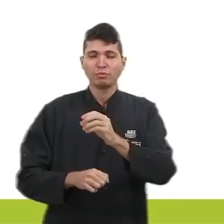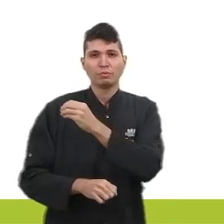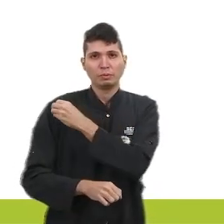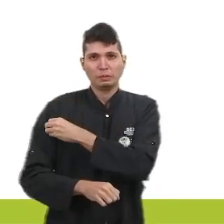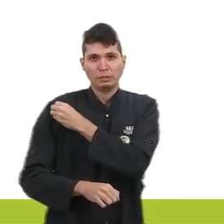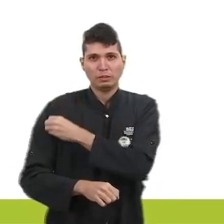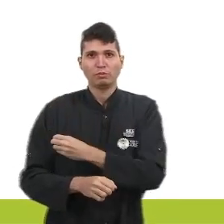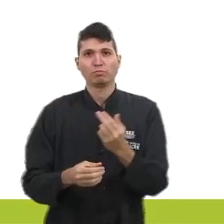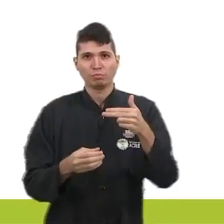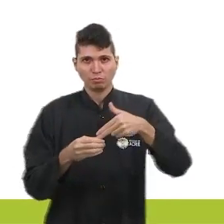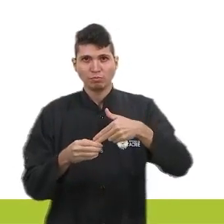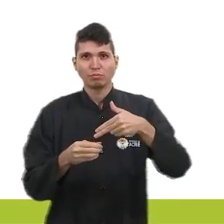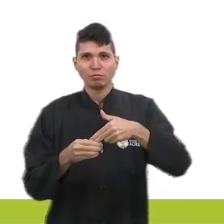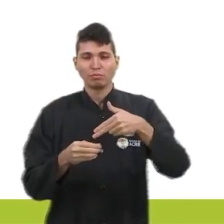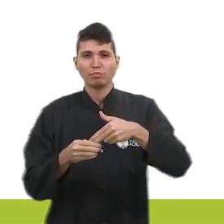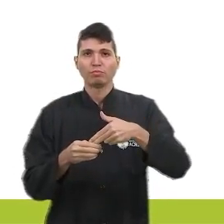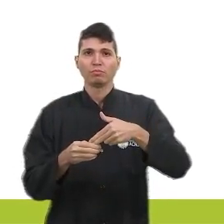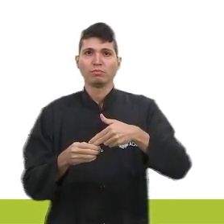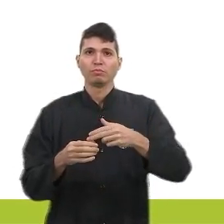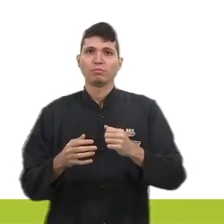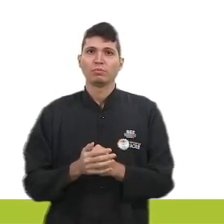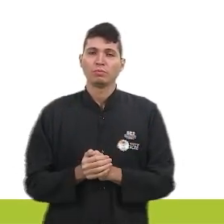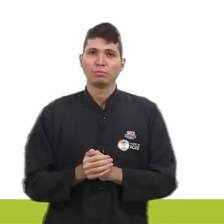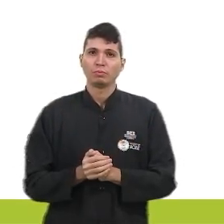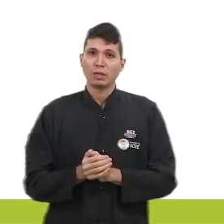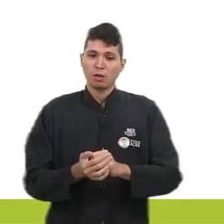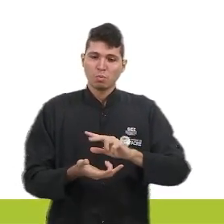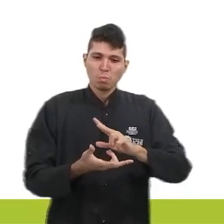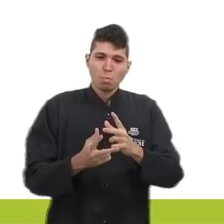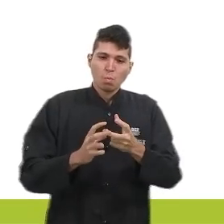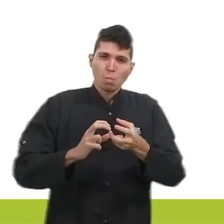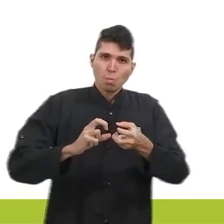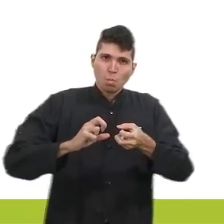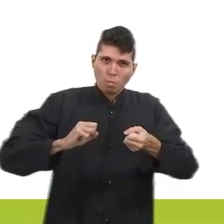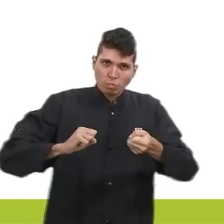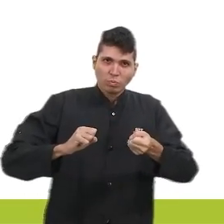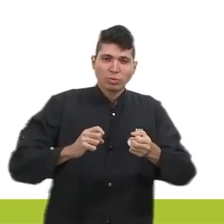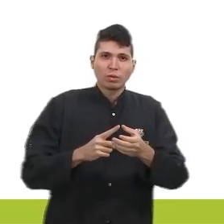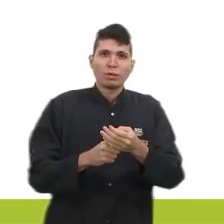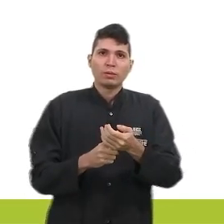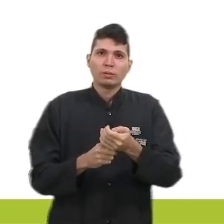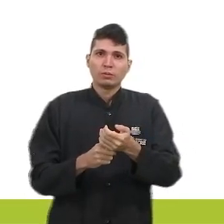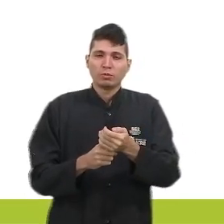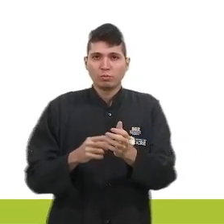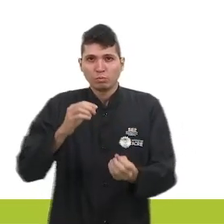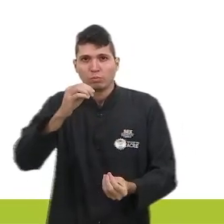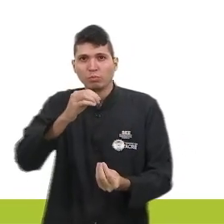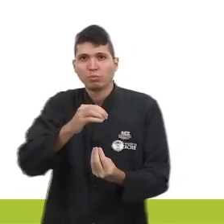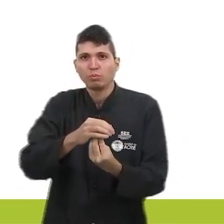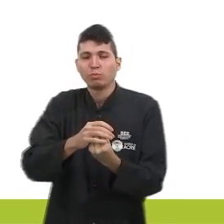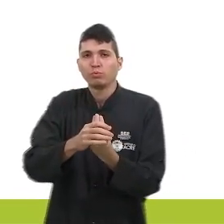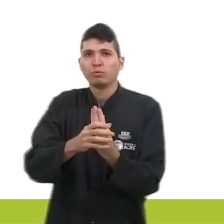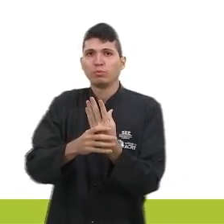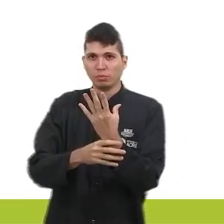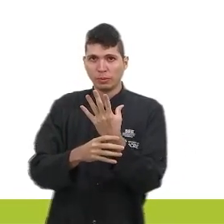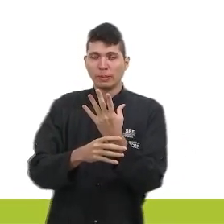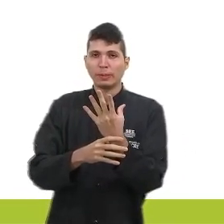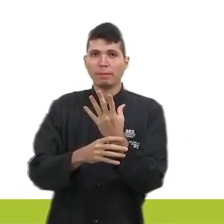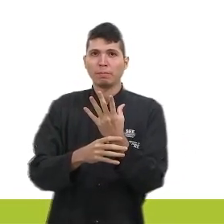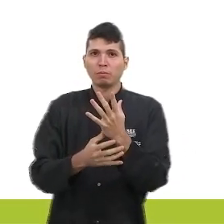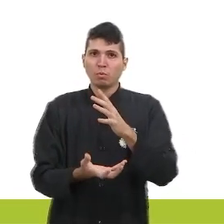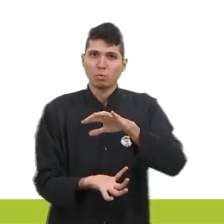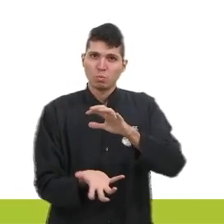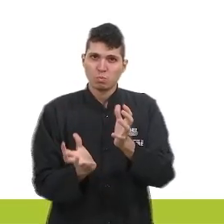etanol. Além de todo o bagaço desse milho gerar uma biomassa. Então, essa biomassa pode ser